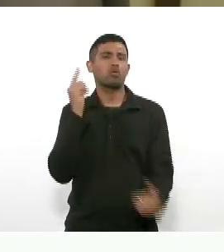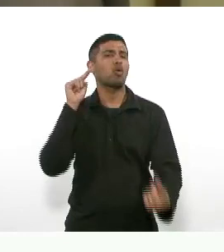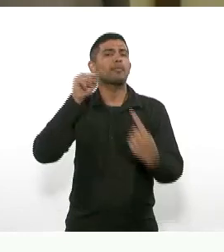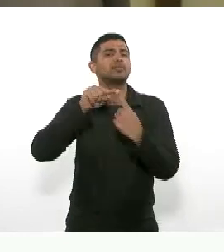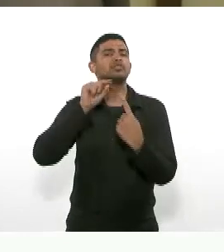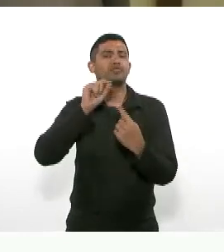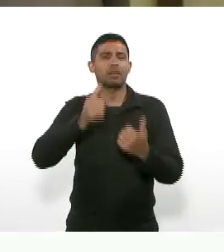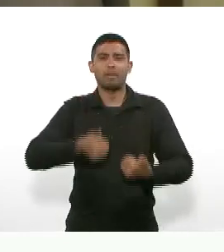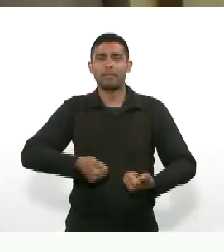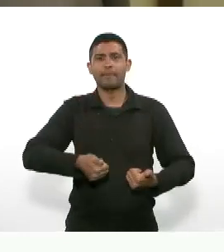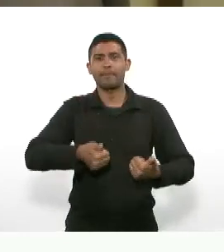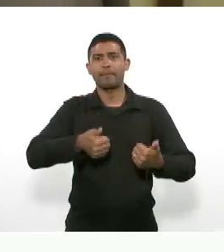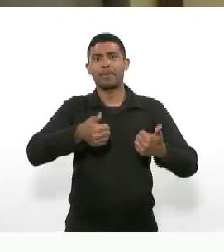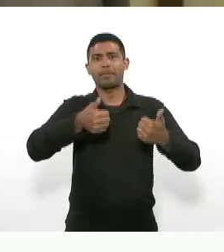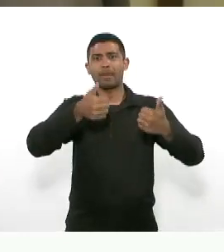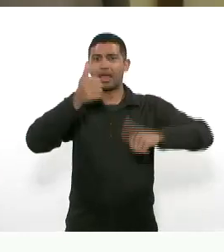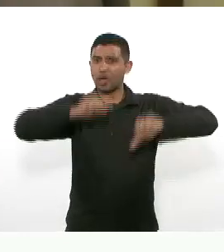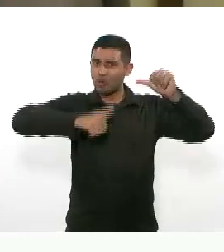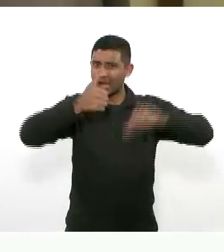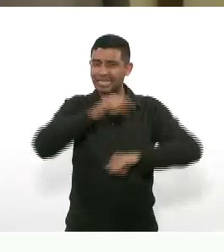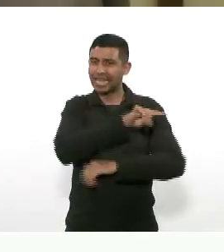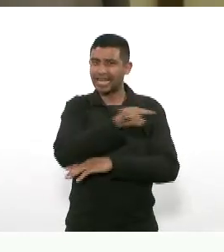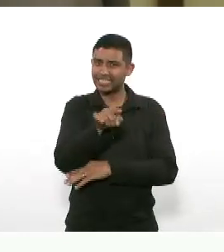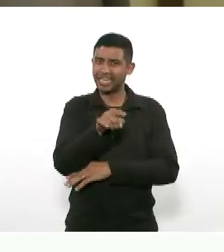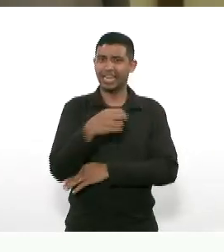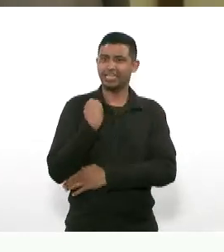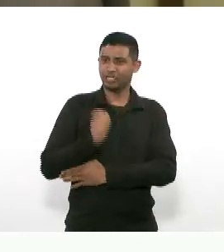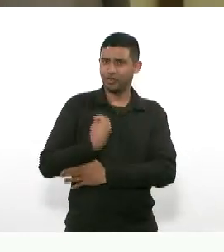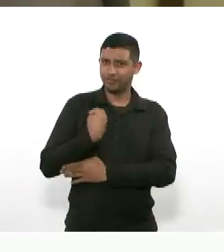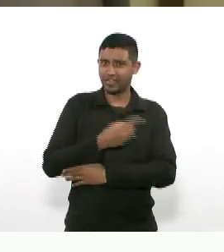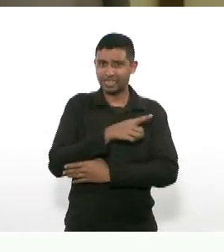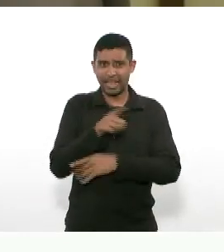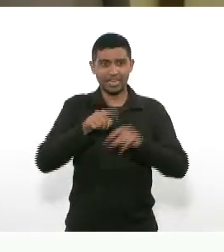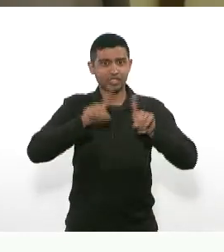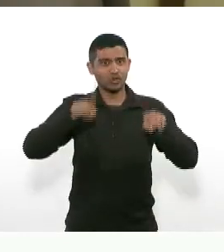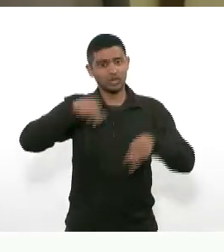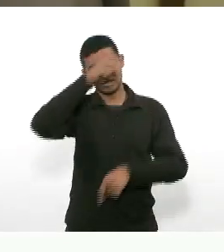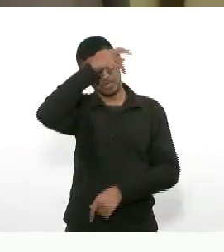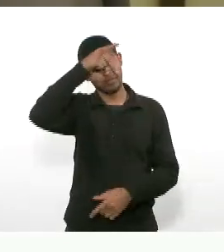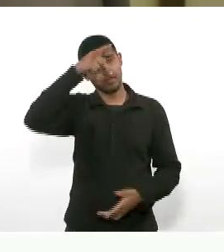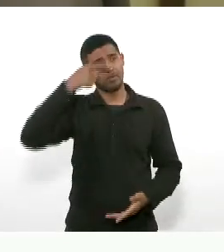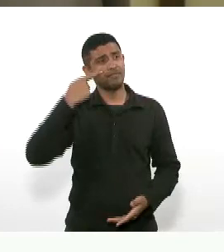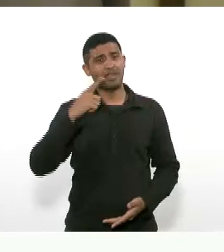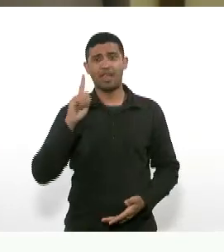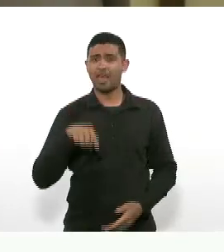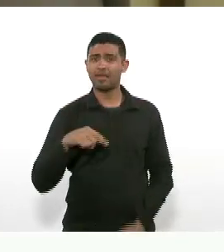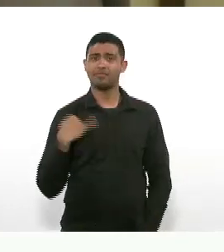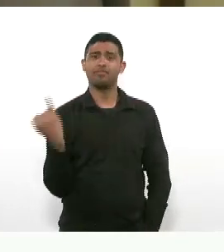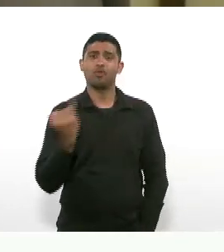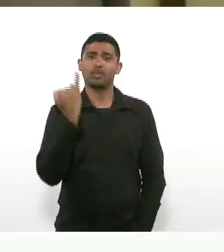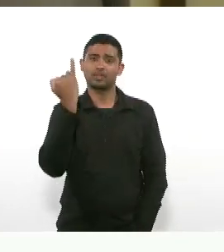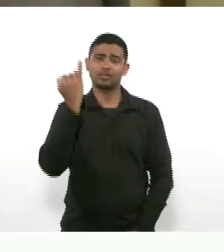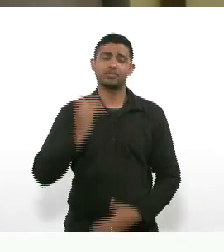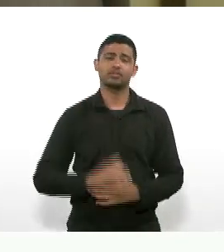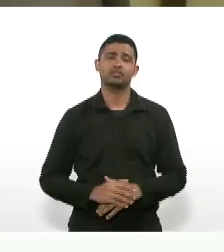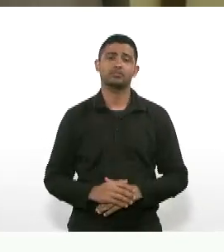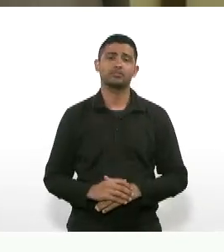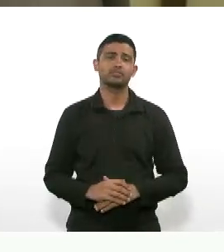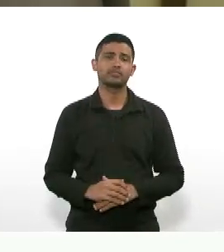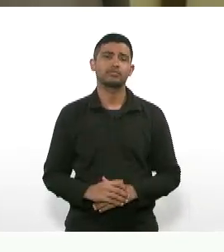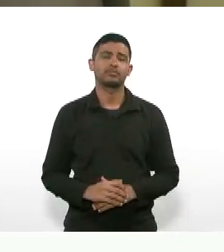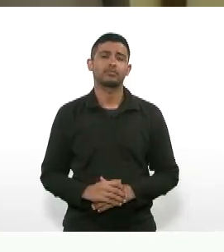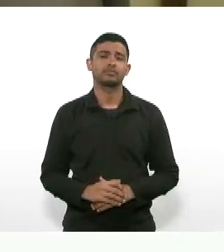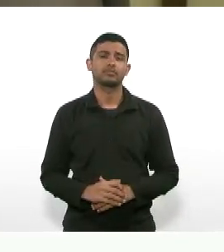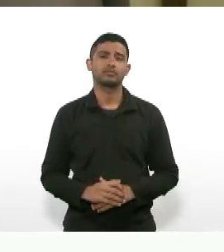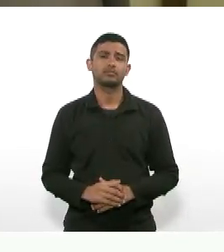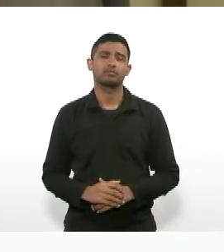de melhorar a qualidade de vida dos agentes da segurança pública, ele é crucial, extremamente importante.